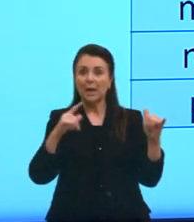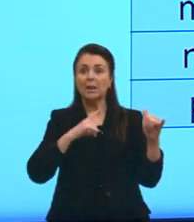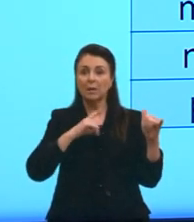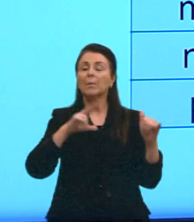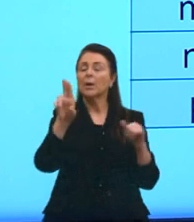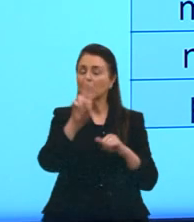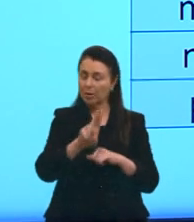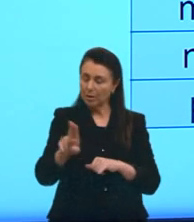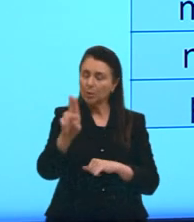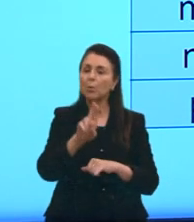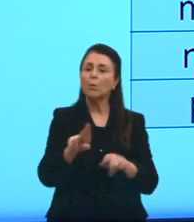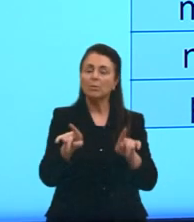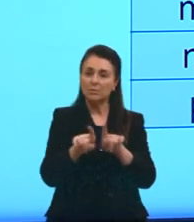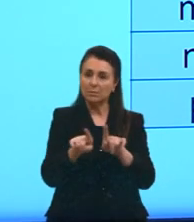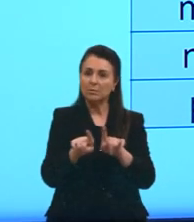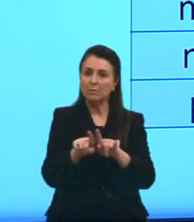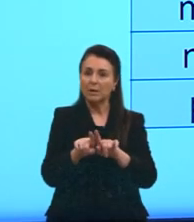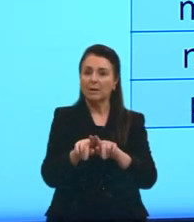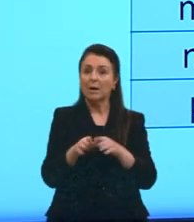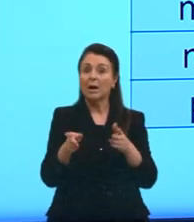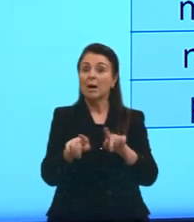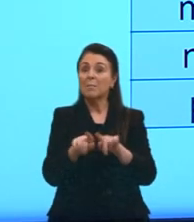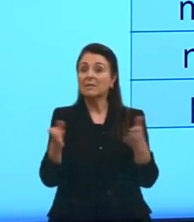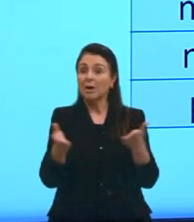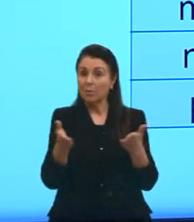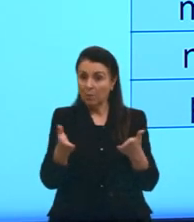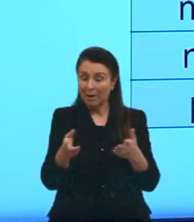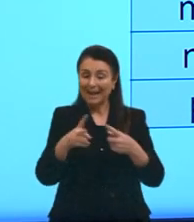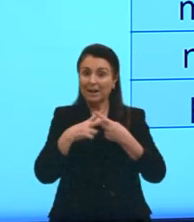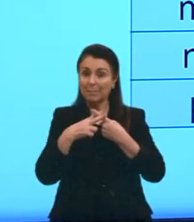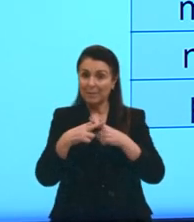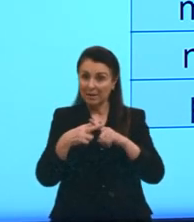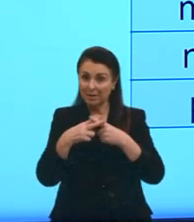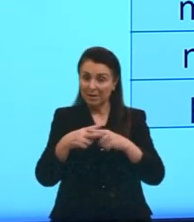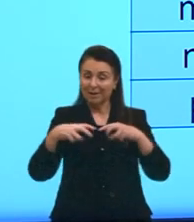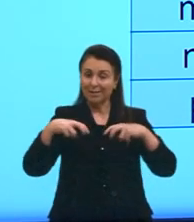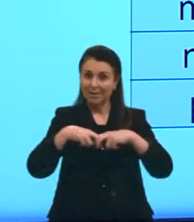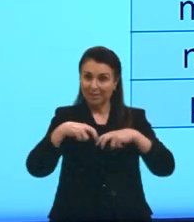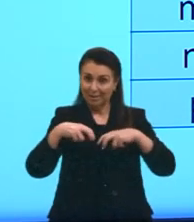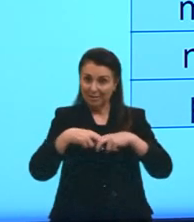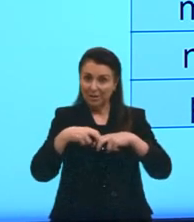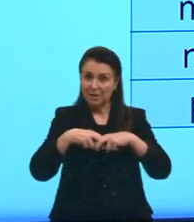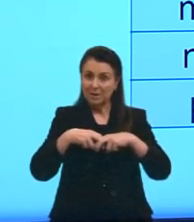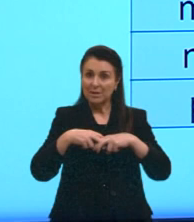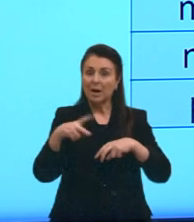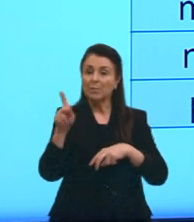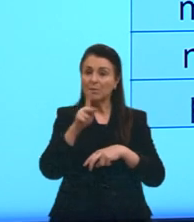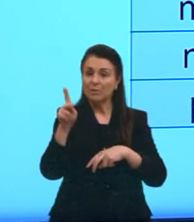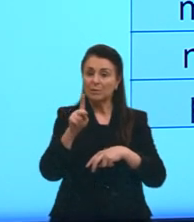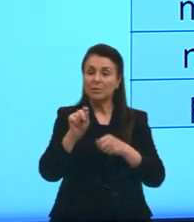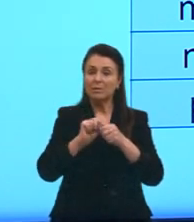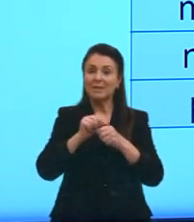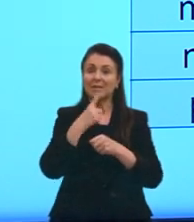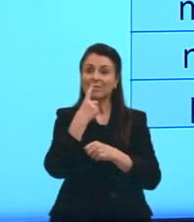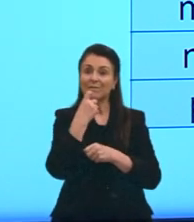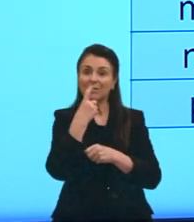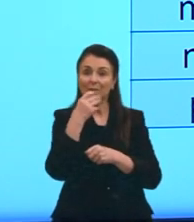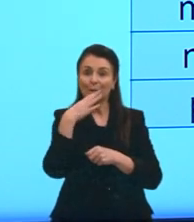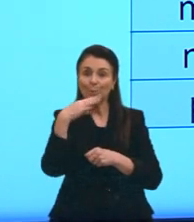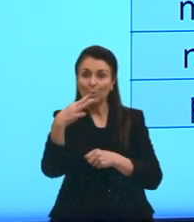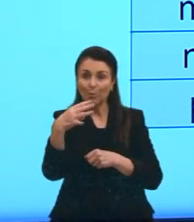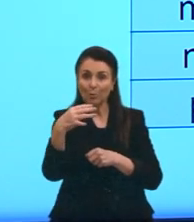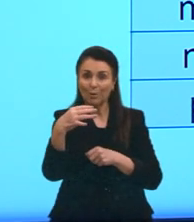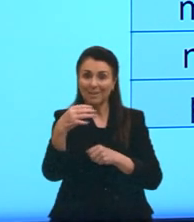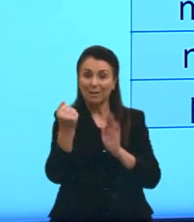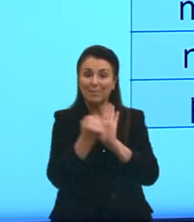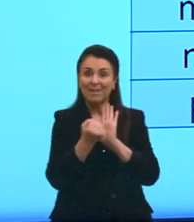tá então a gente por enquanto na mecânica a gente utiliza essas Essas aqui que eu marquei vermelho são as principais e